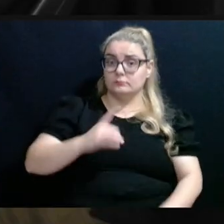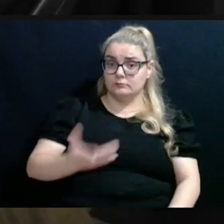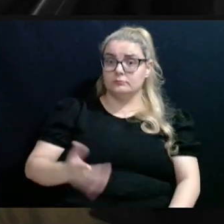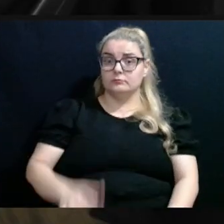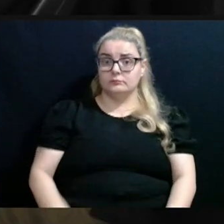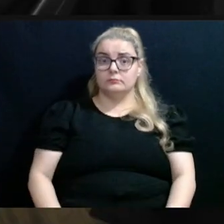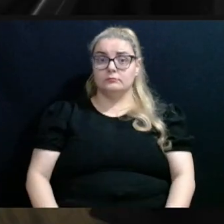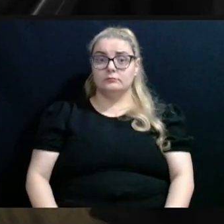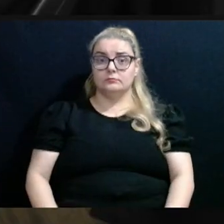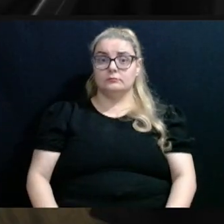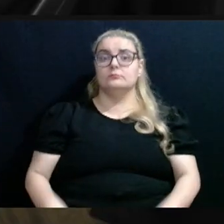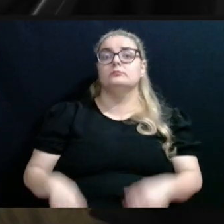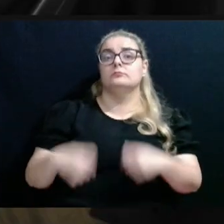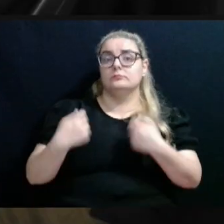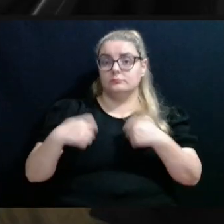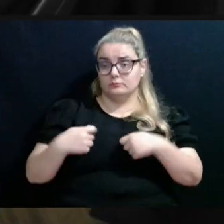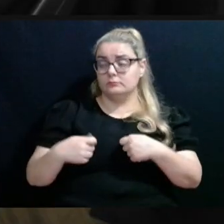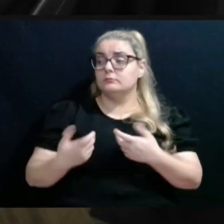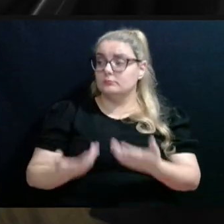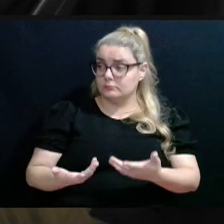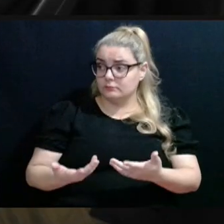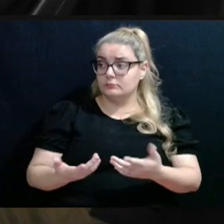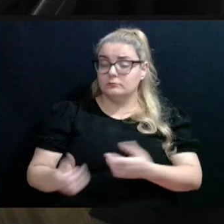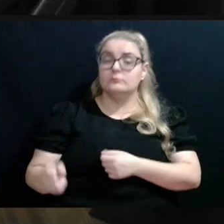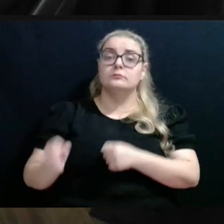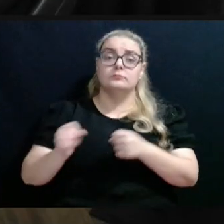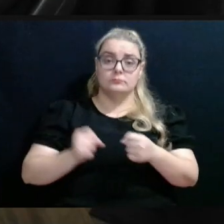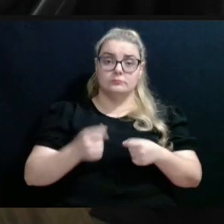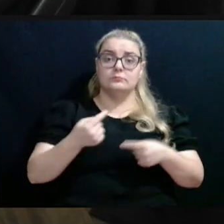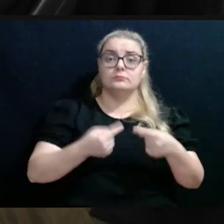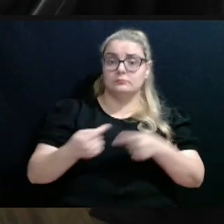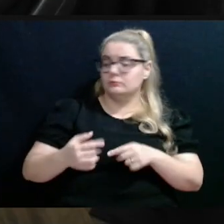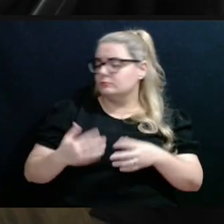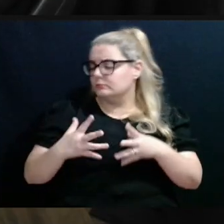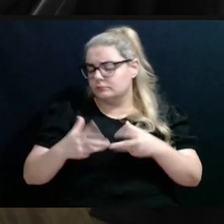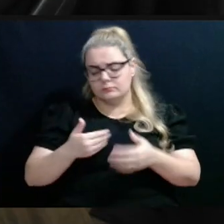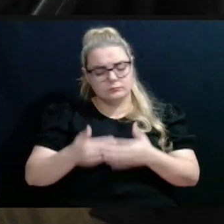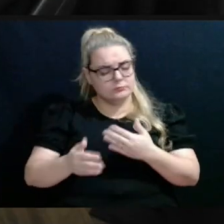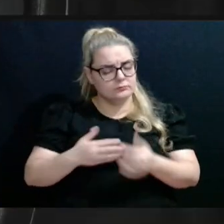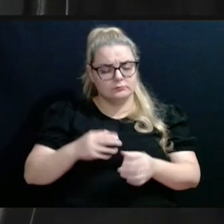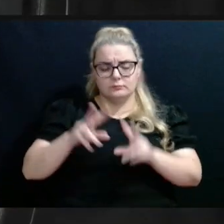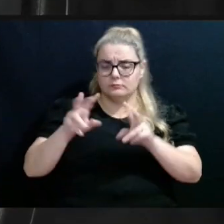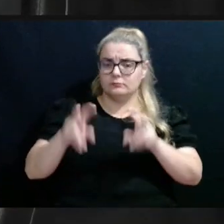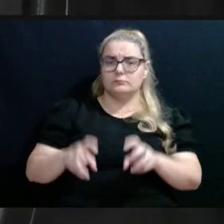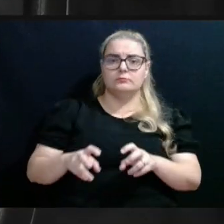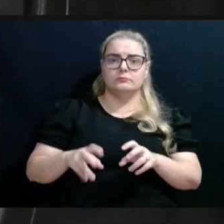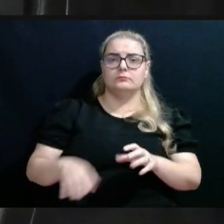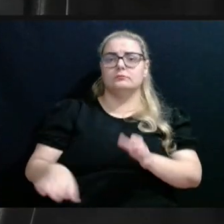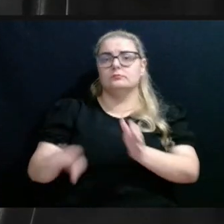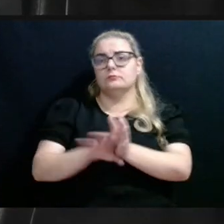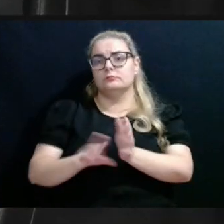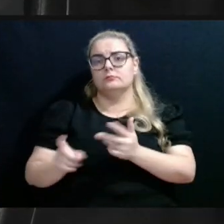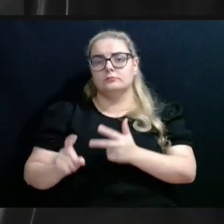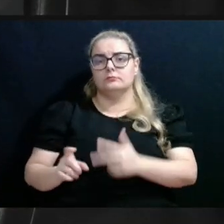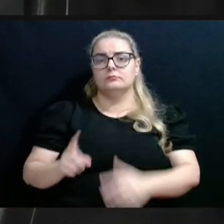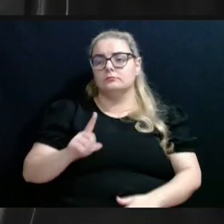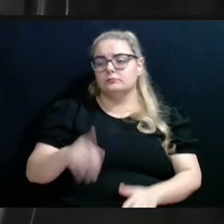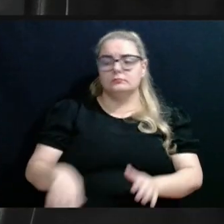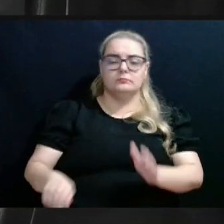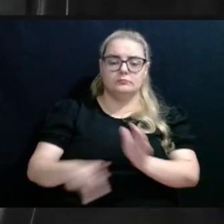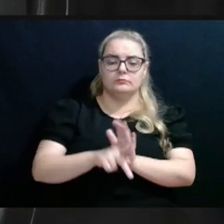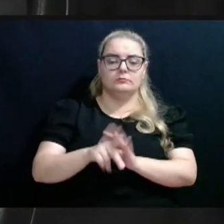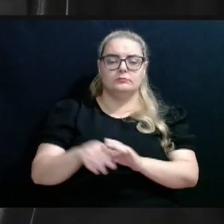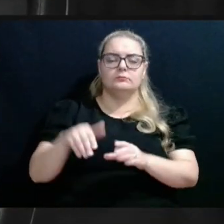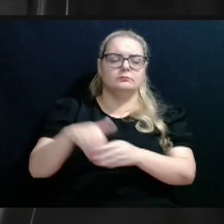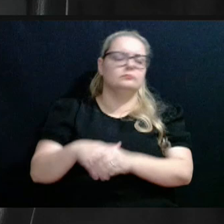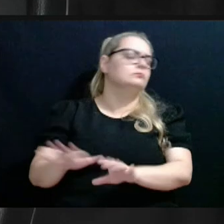essa necessidade, esse poder de debater todo e qualquer assunto que vem do executivo. Não chega o projeto, fecha os olhos e volta. Não,